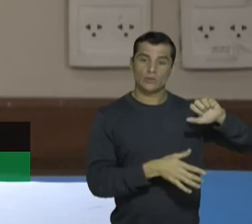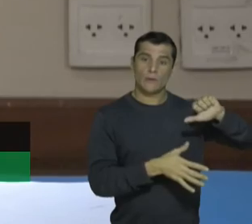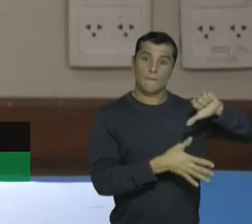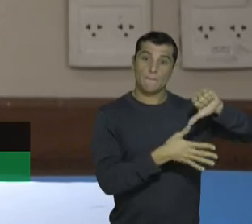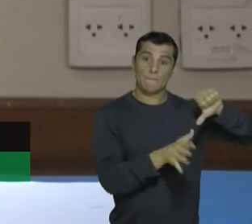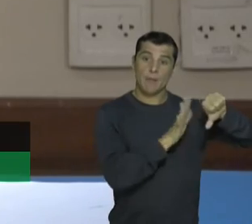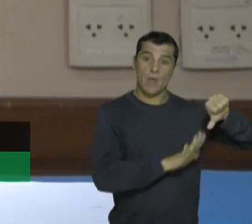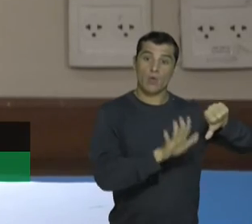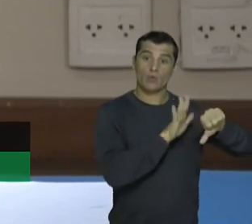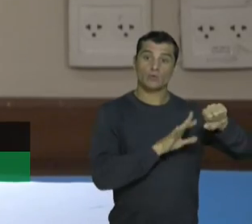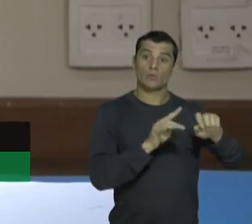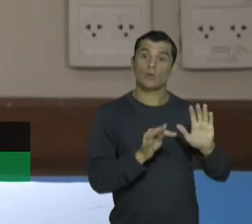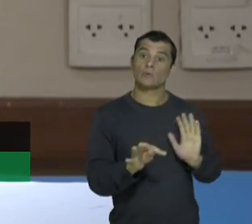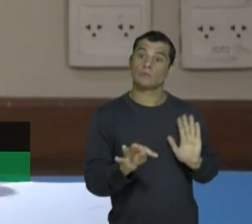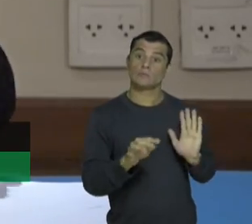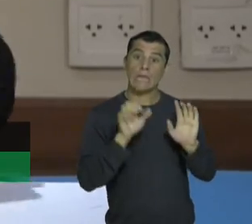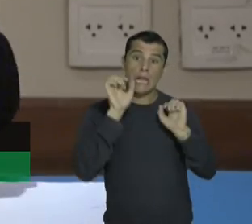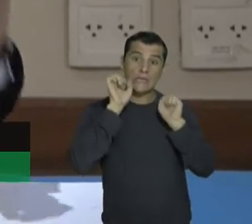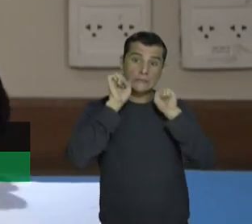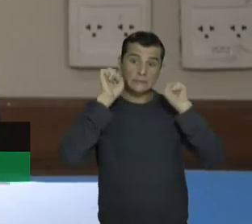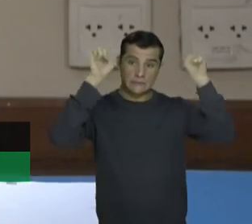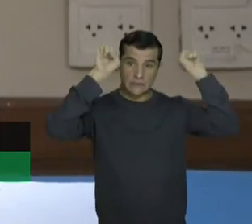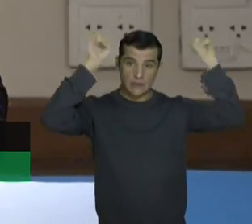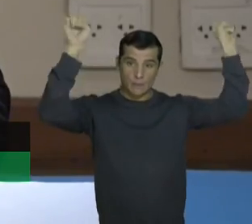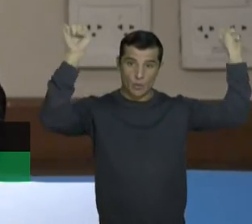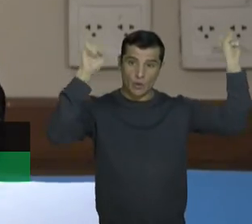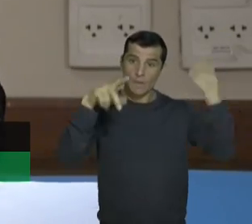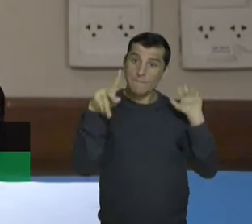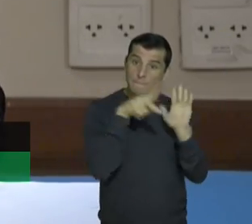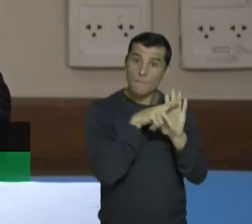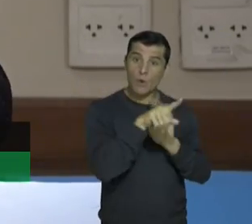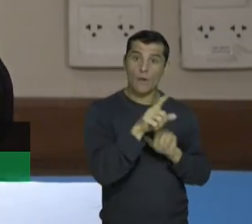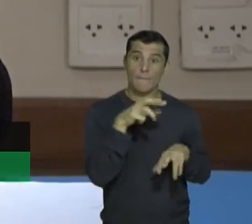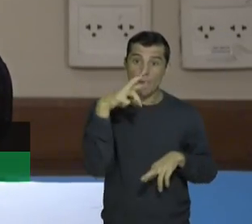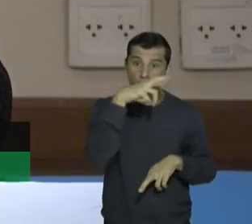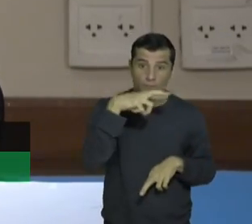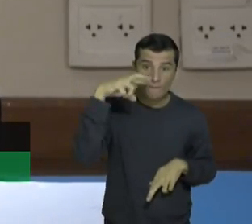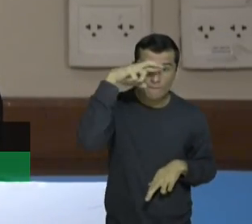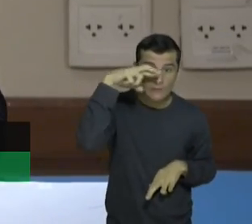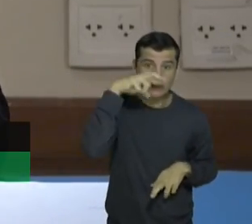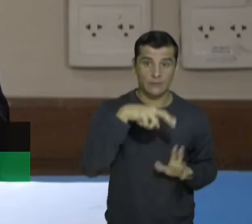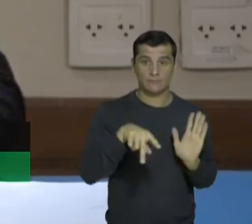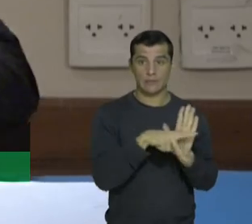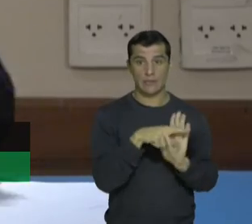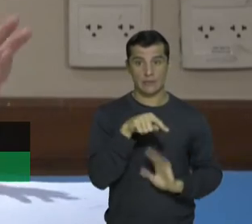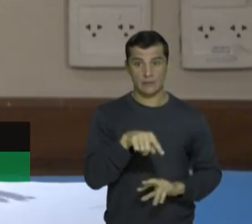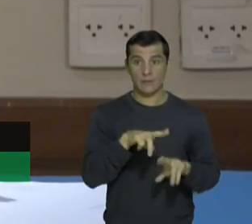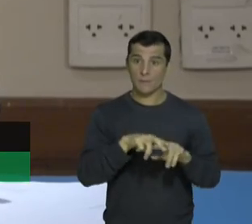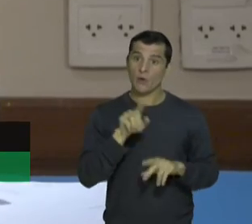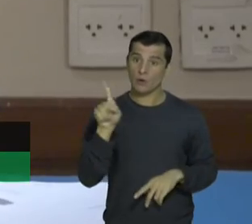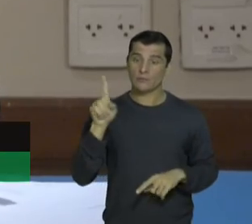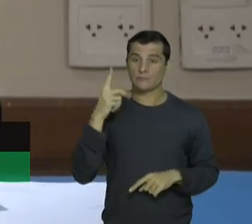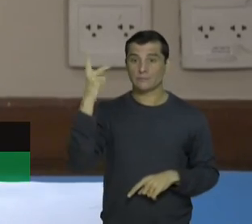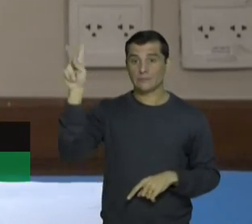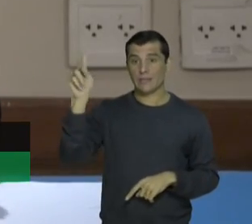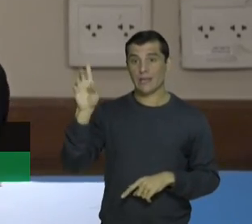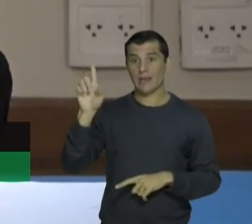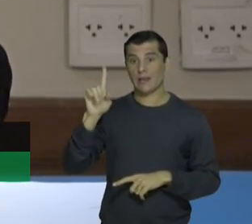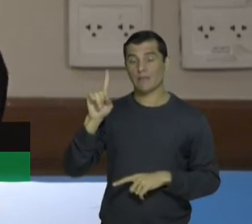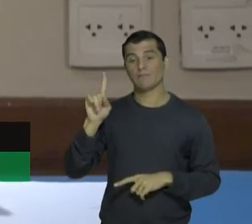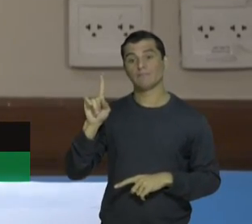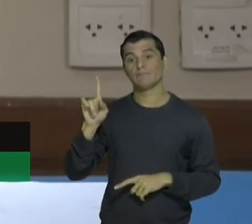Então me parece que de novo uma vantagem para eles na construção das normas técnicas eh compras governamentais